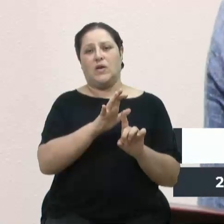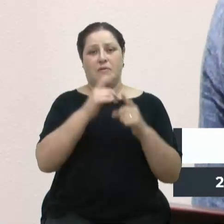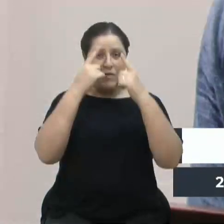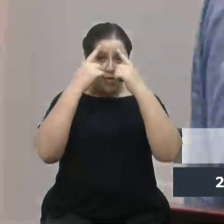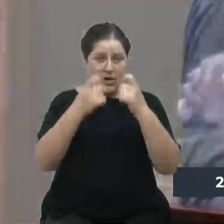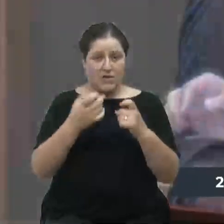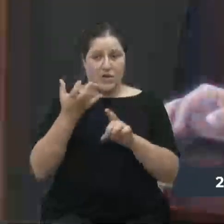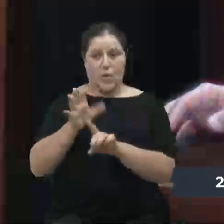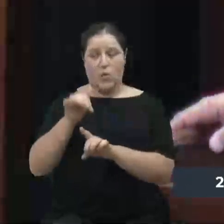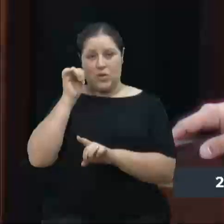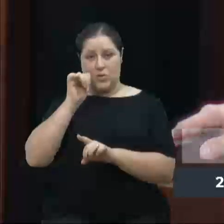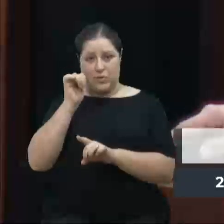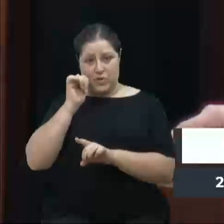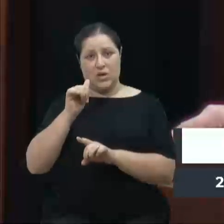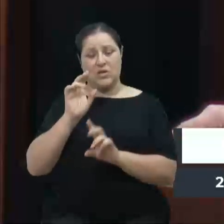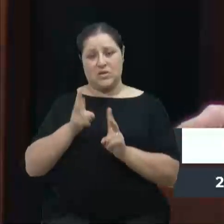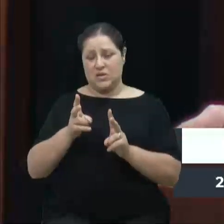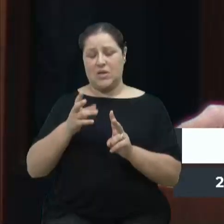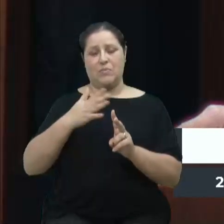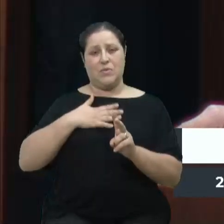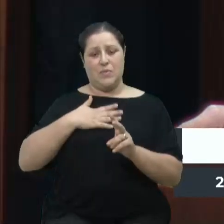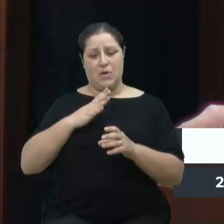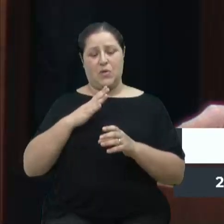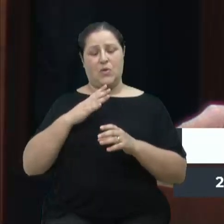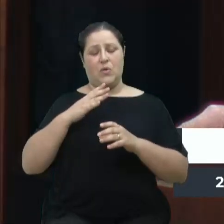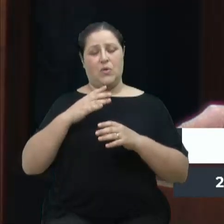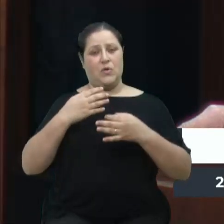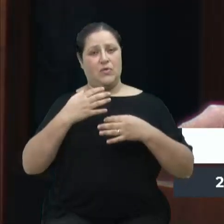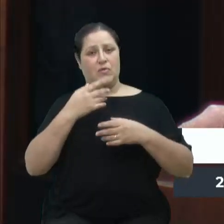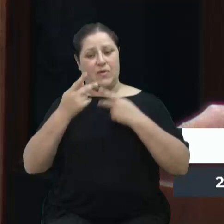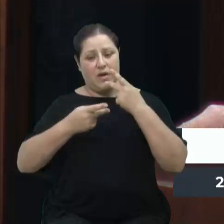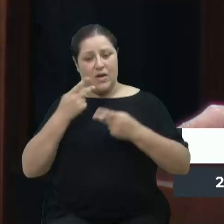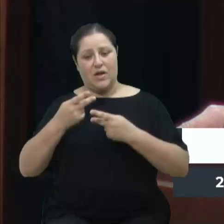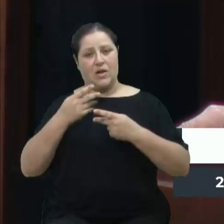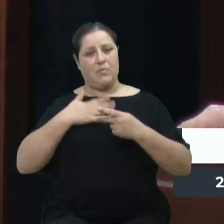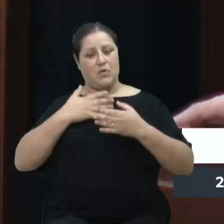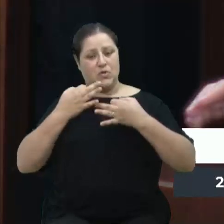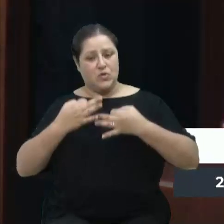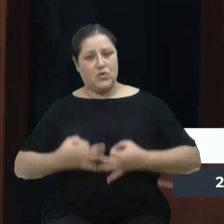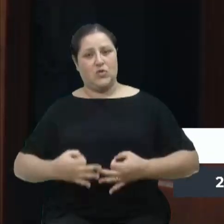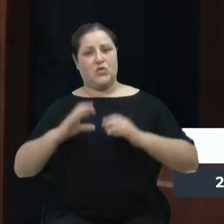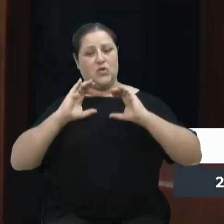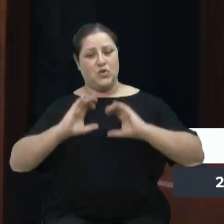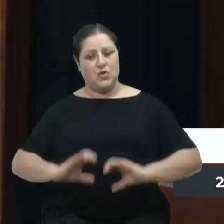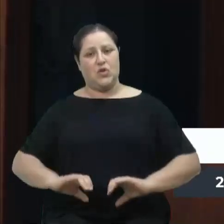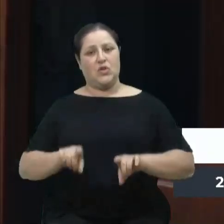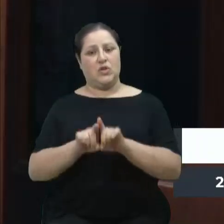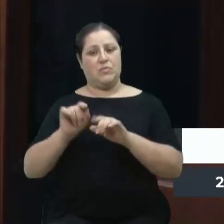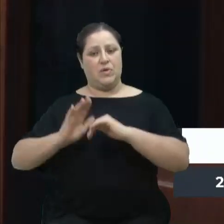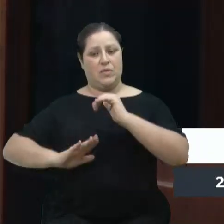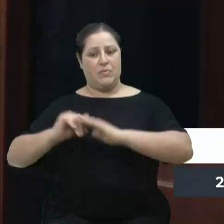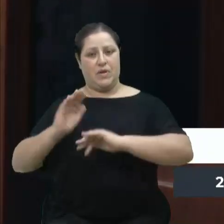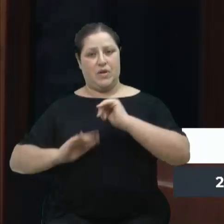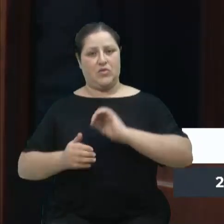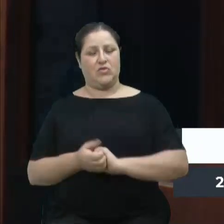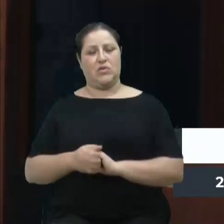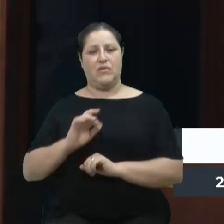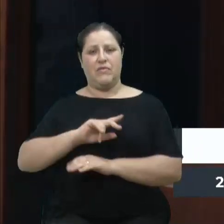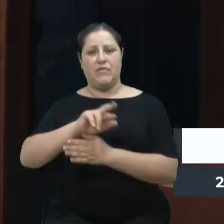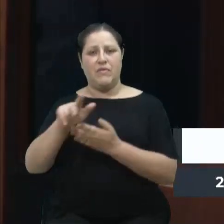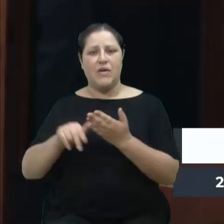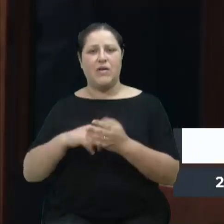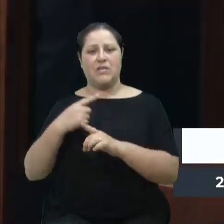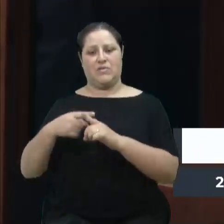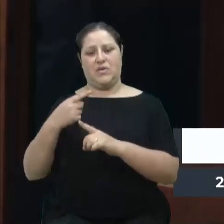minha postura e na minha prática, para deixar isso bem entendido, inclusive várias vezes nesse